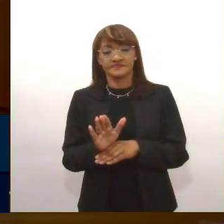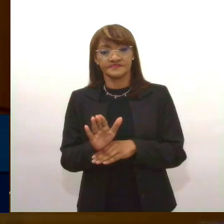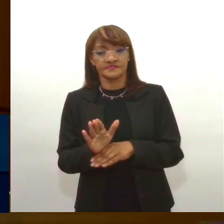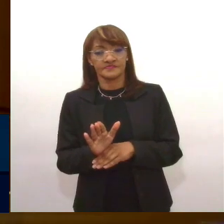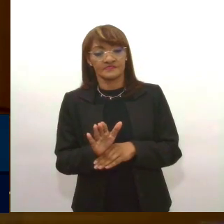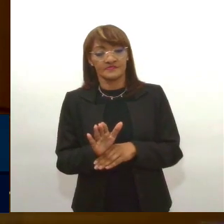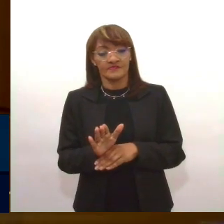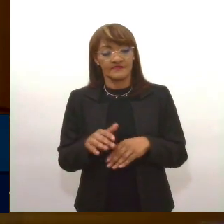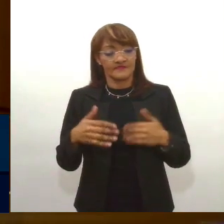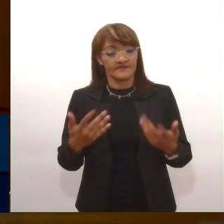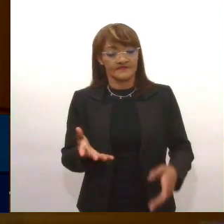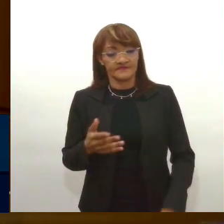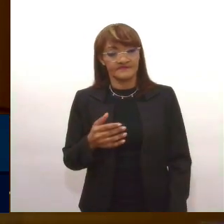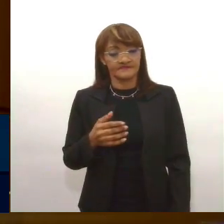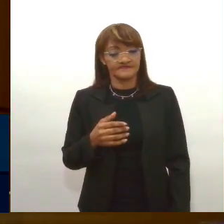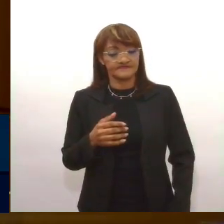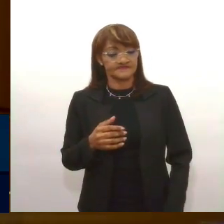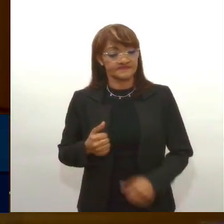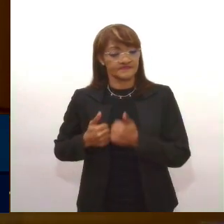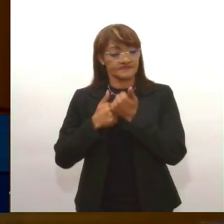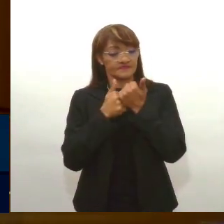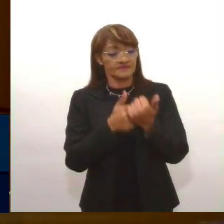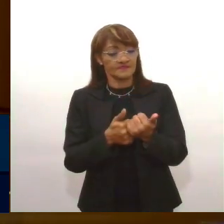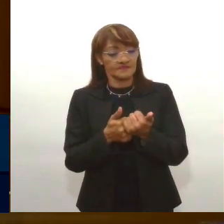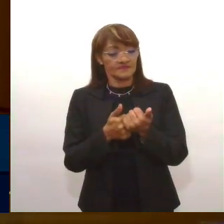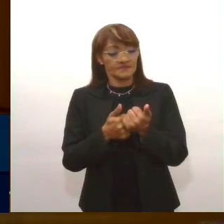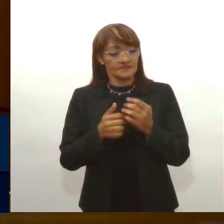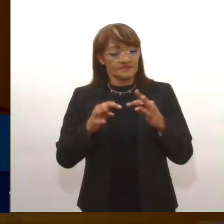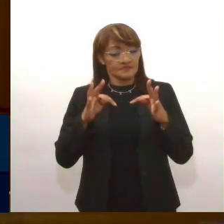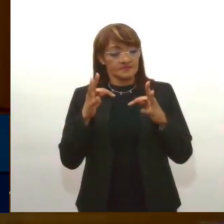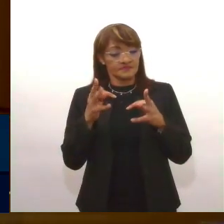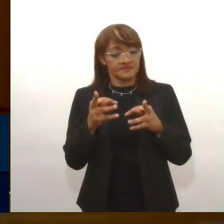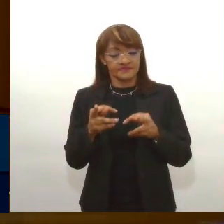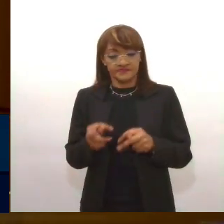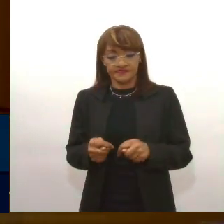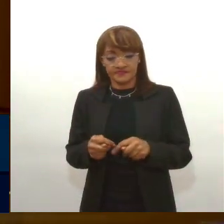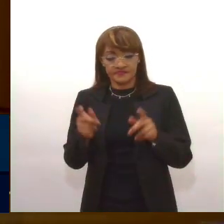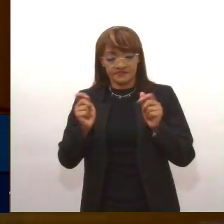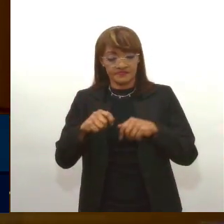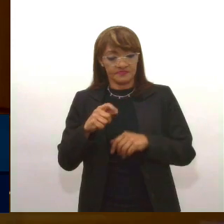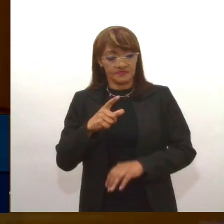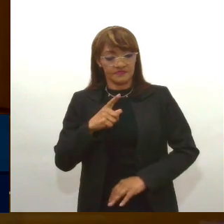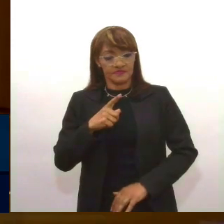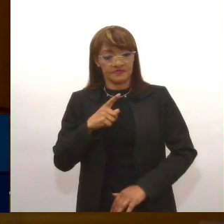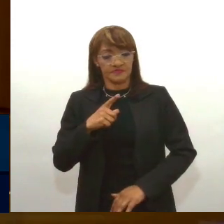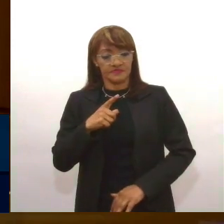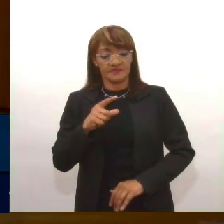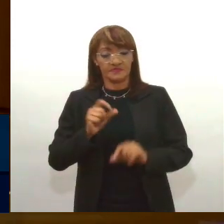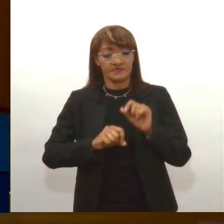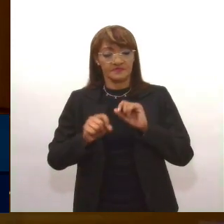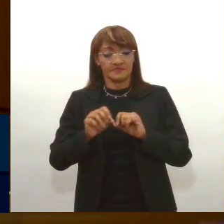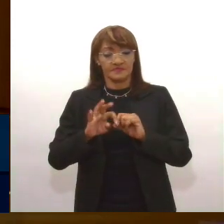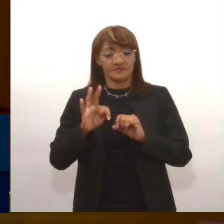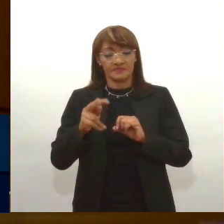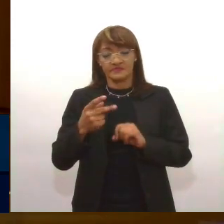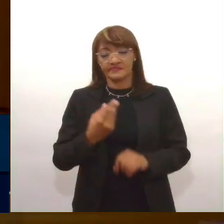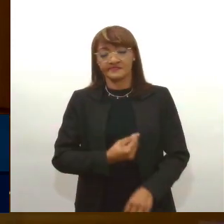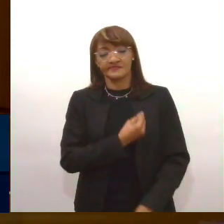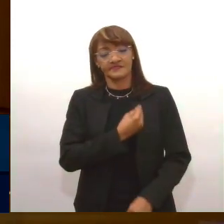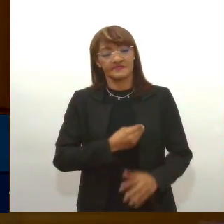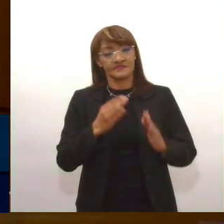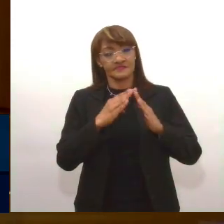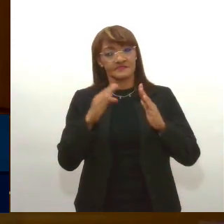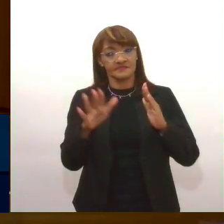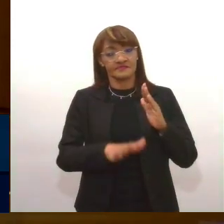às marisqueiras as pescadoras e pescadores e as moradoras e Moradores da zona de expansão né que